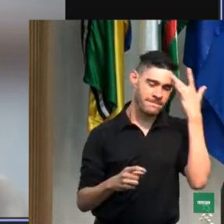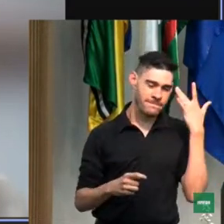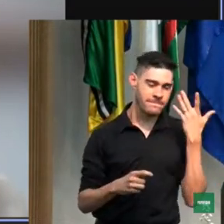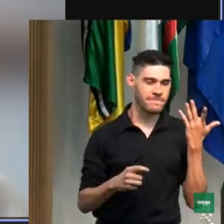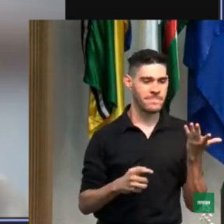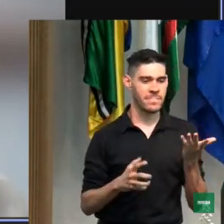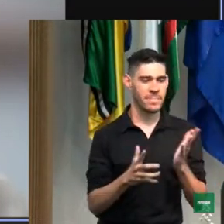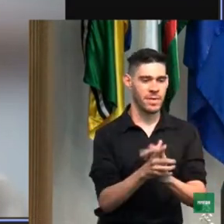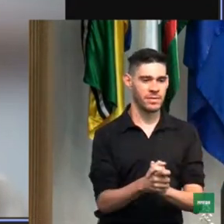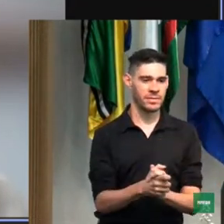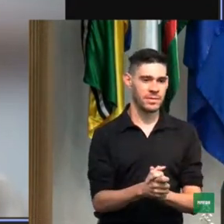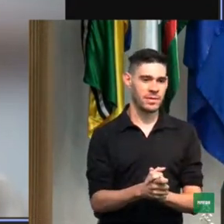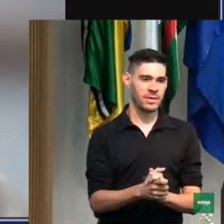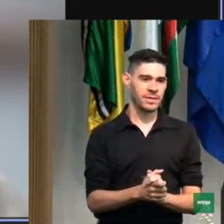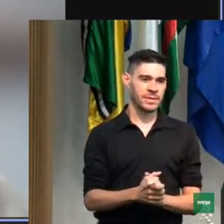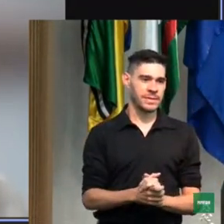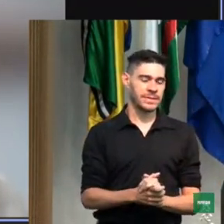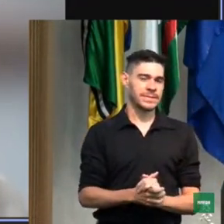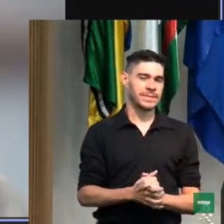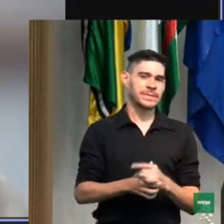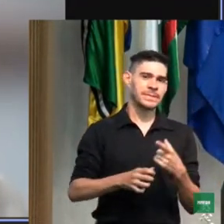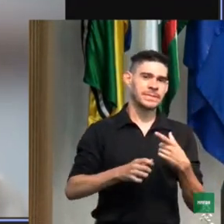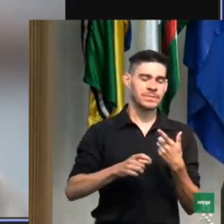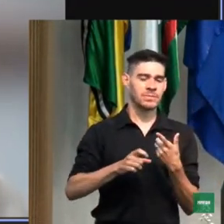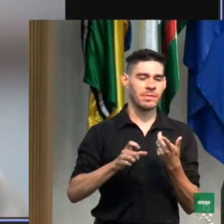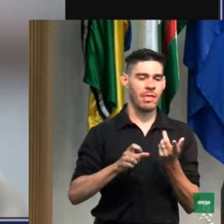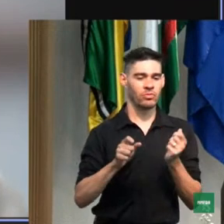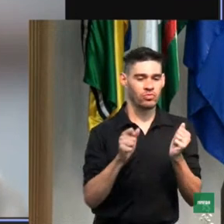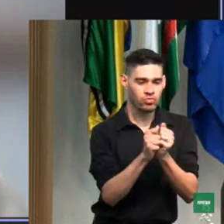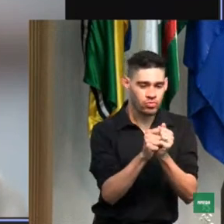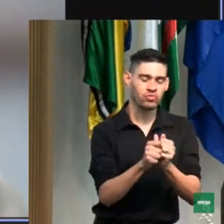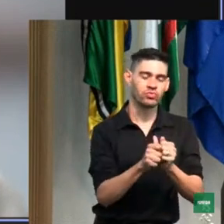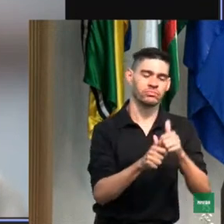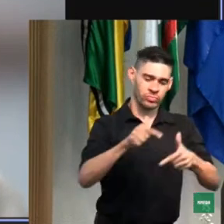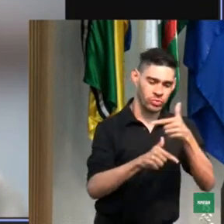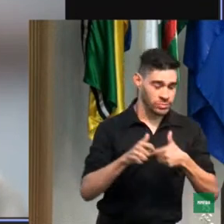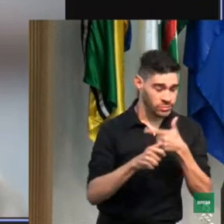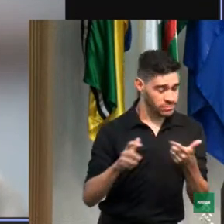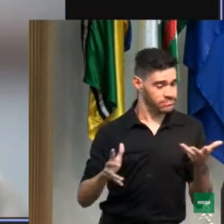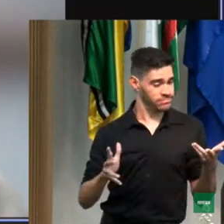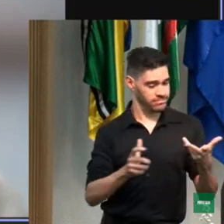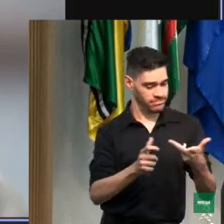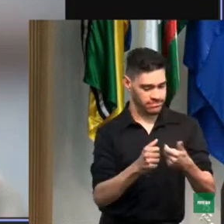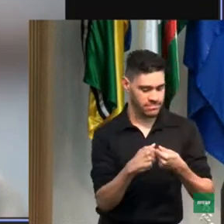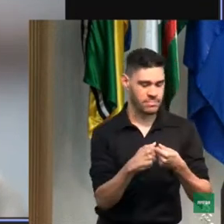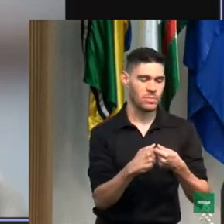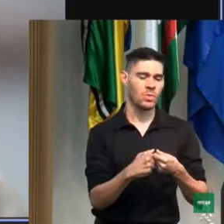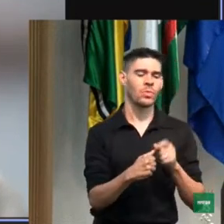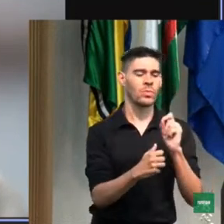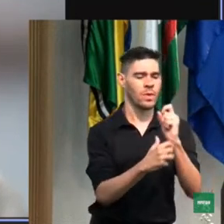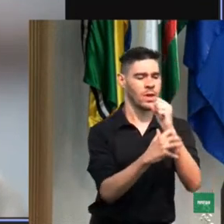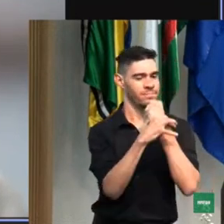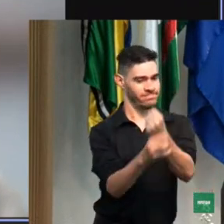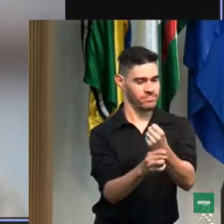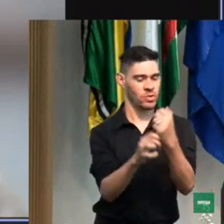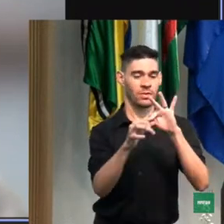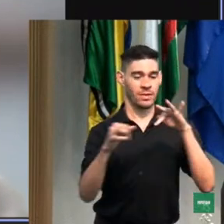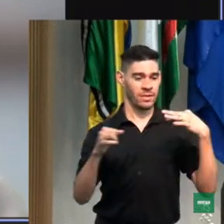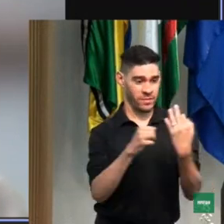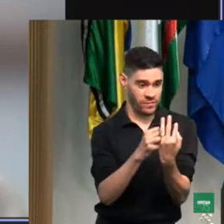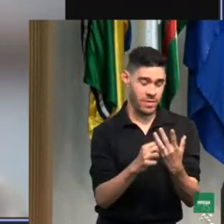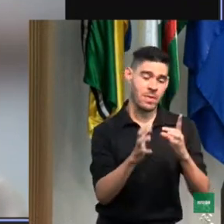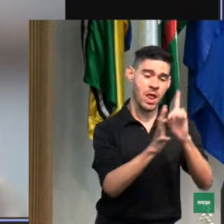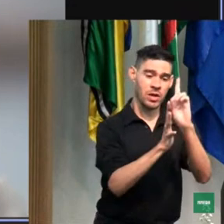conquistas e tão postas nessa função tão brilhante que é o sustento familiar, né, que é o direito à